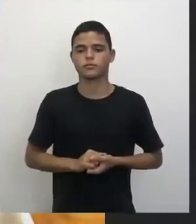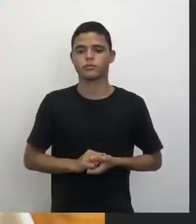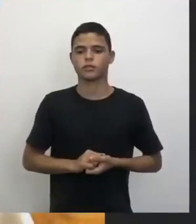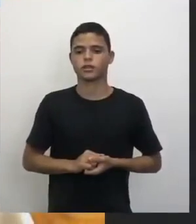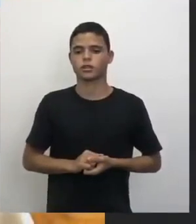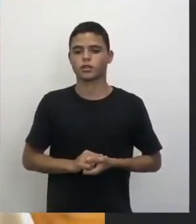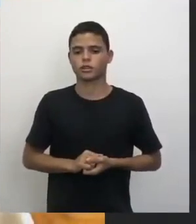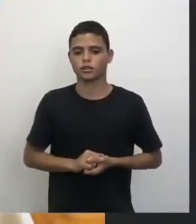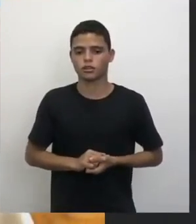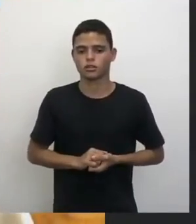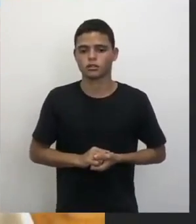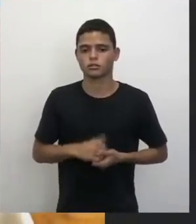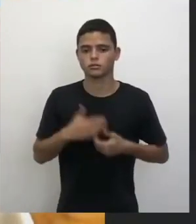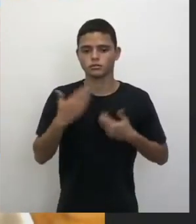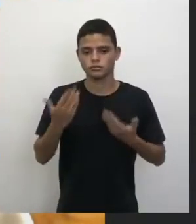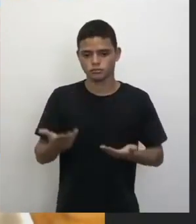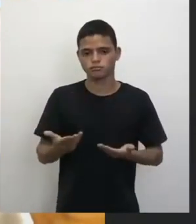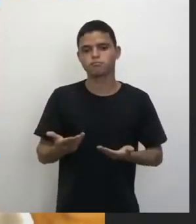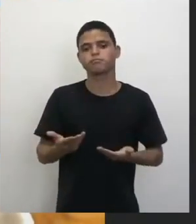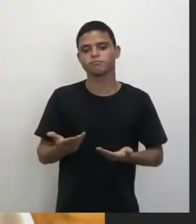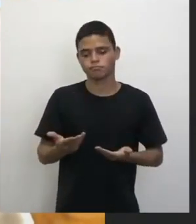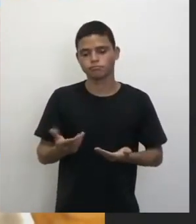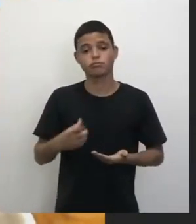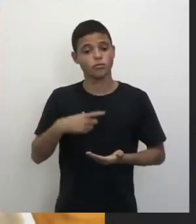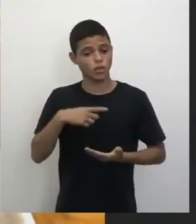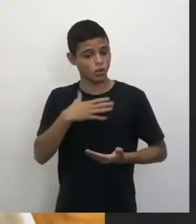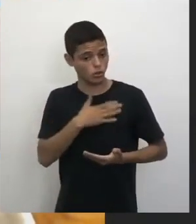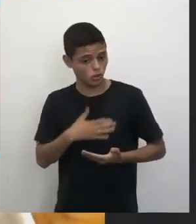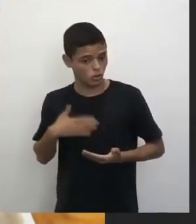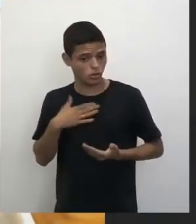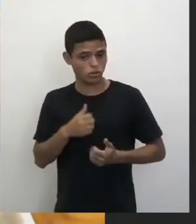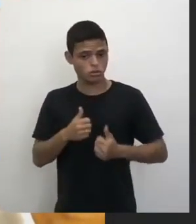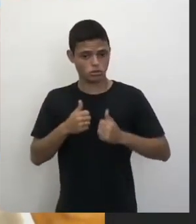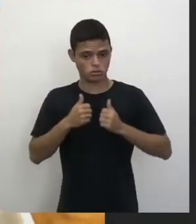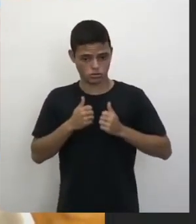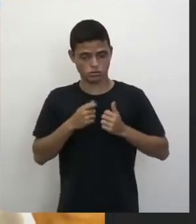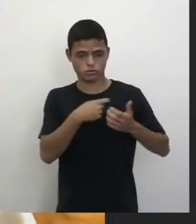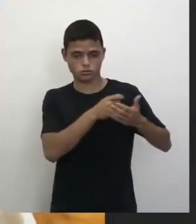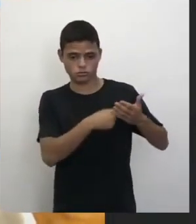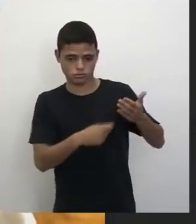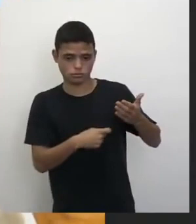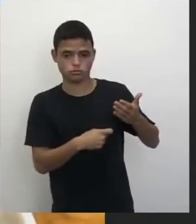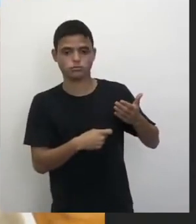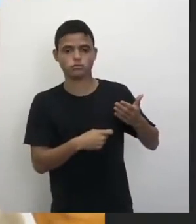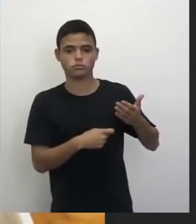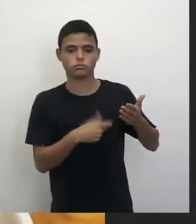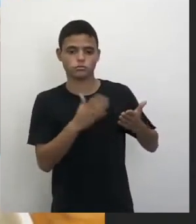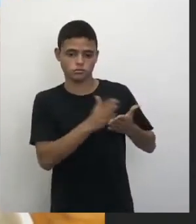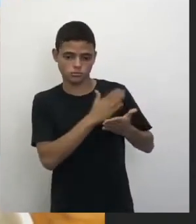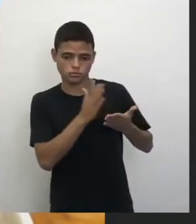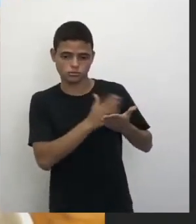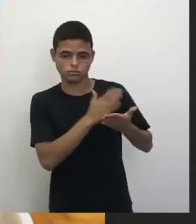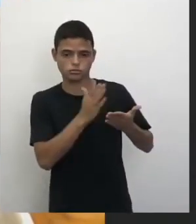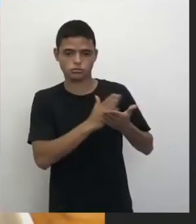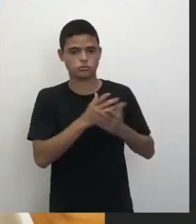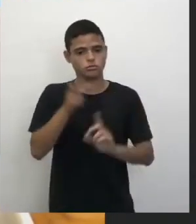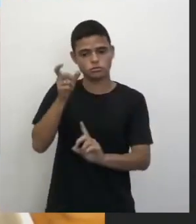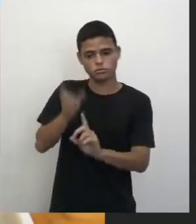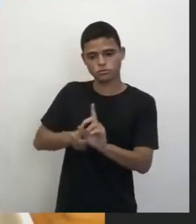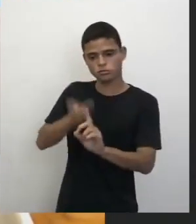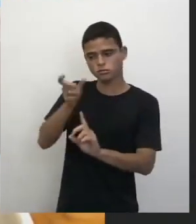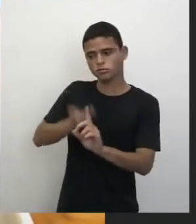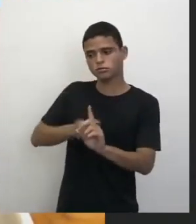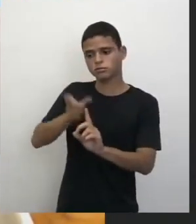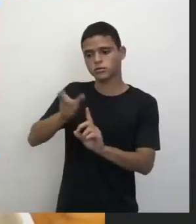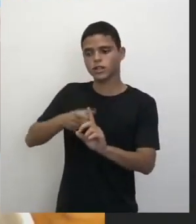Eu gosto muito de um escritor, ele não é quadrinista, ele escreve livros de literatura, né? Que é o Terry Pratchett, ele é um